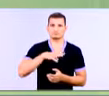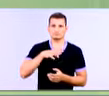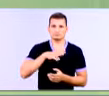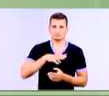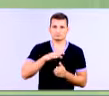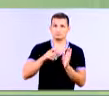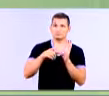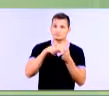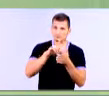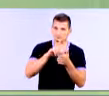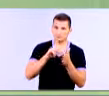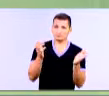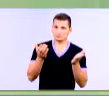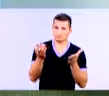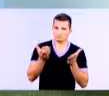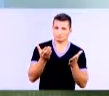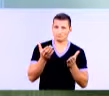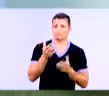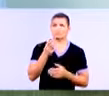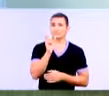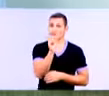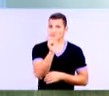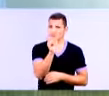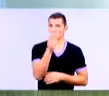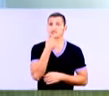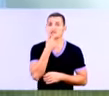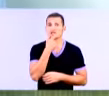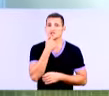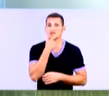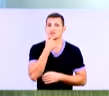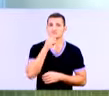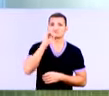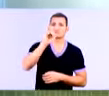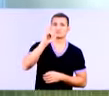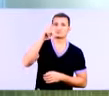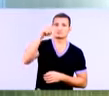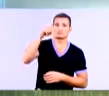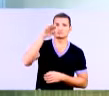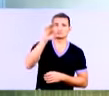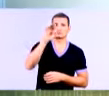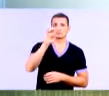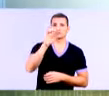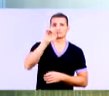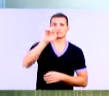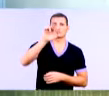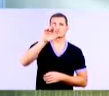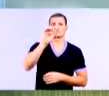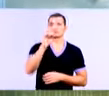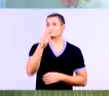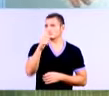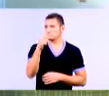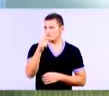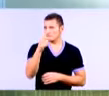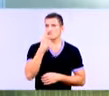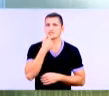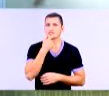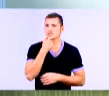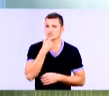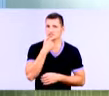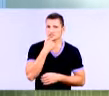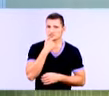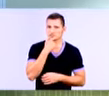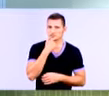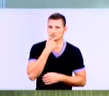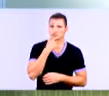passa a ficar em inglês. Inteiro não existe na palavra na língua inglesa. Quem criou o Java, como falei, foram os americanos,